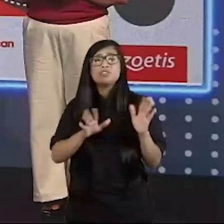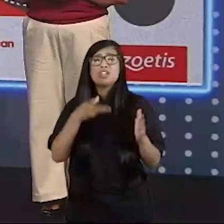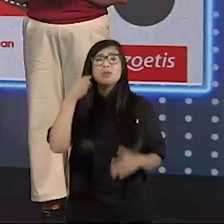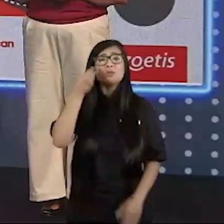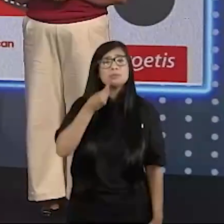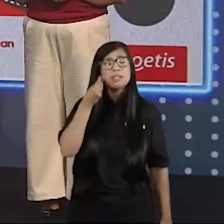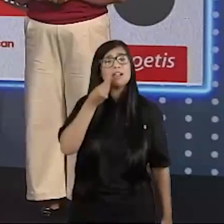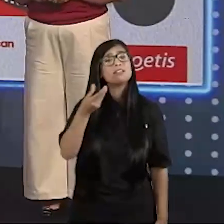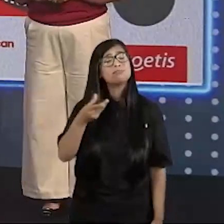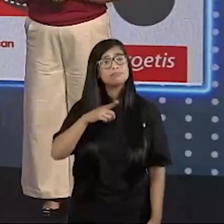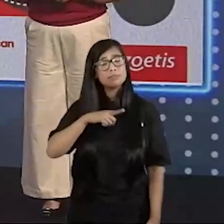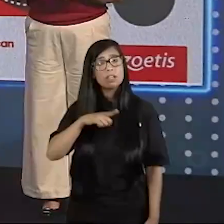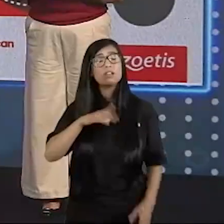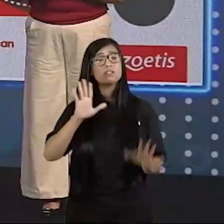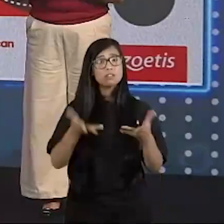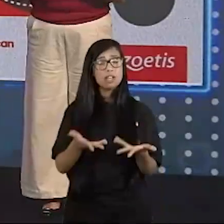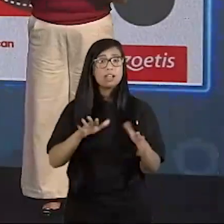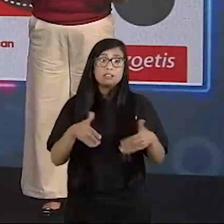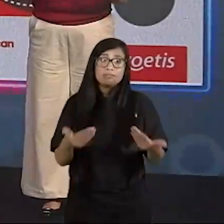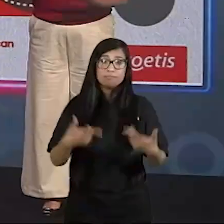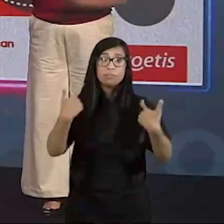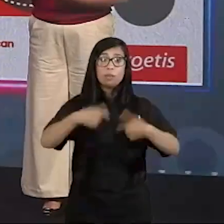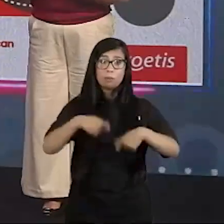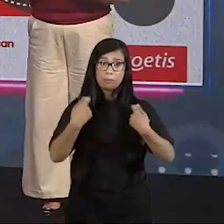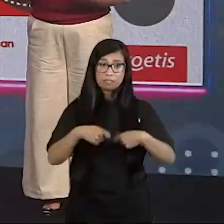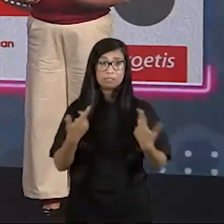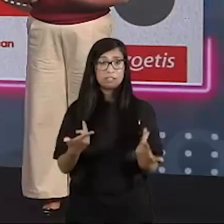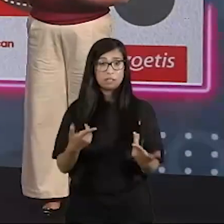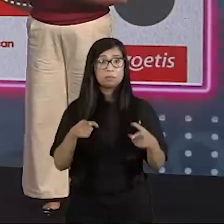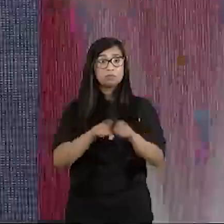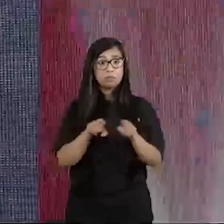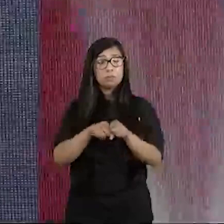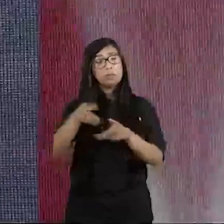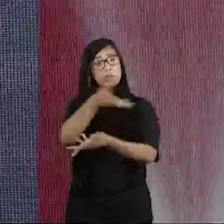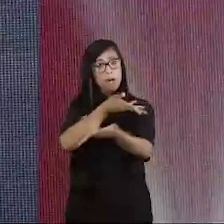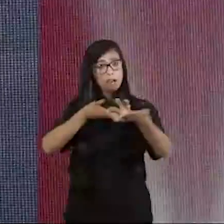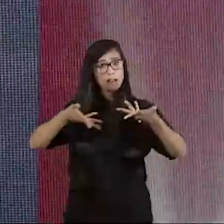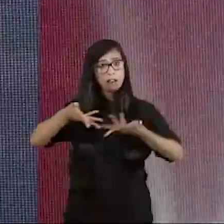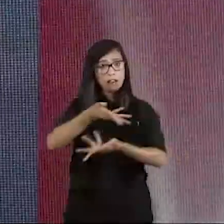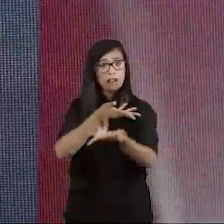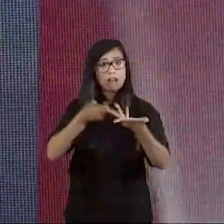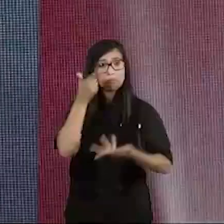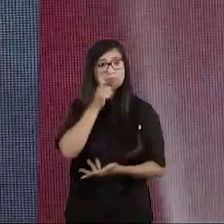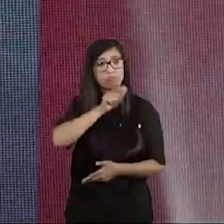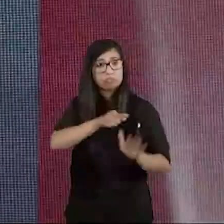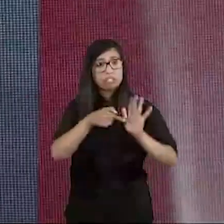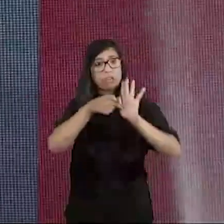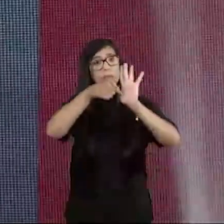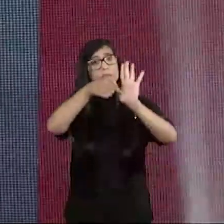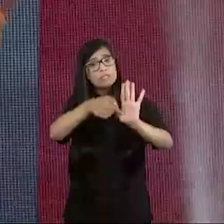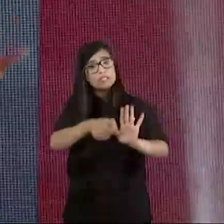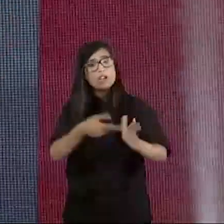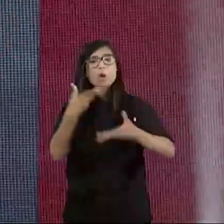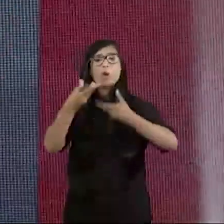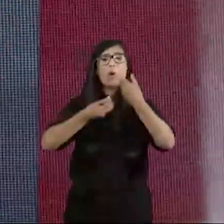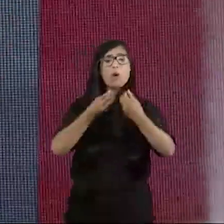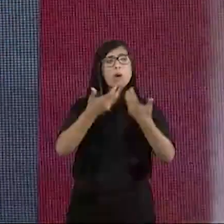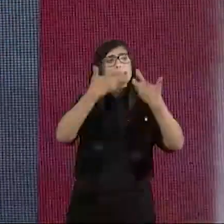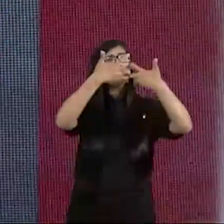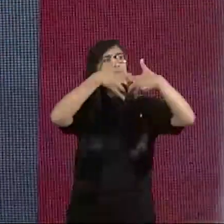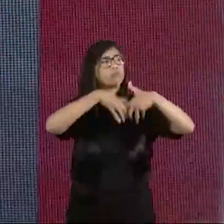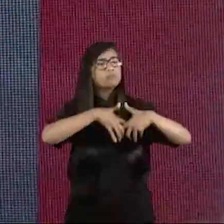frente. Então, a gente vai trazer um pouquinho dessa abordagem, mostrando para vocês como deve ser a